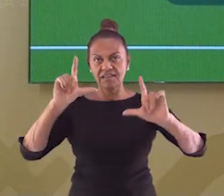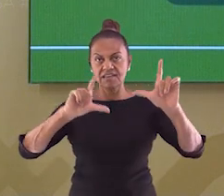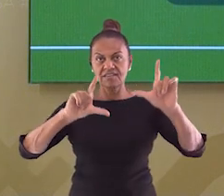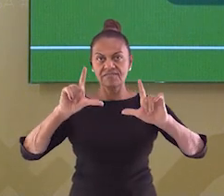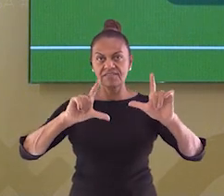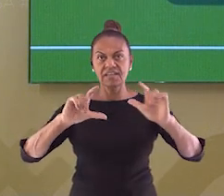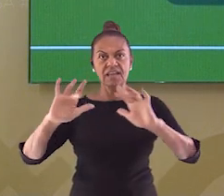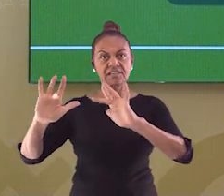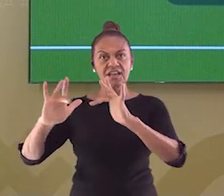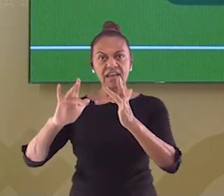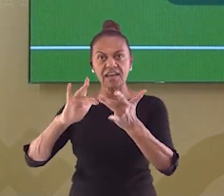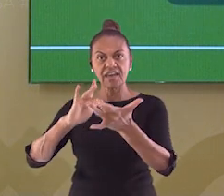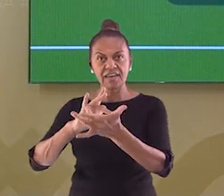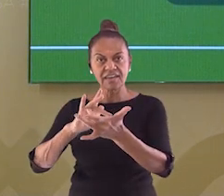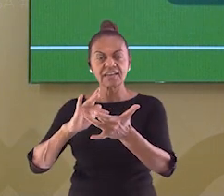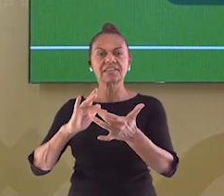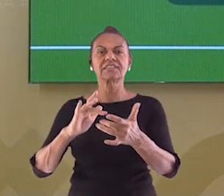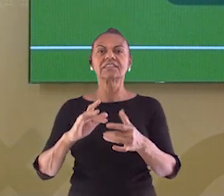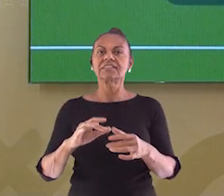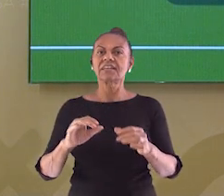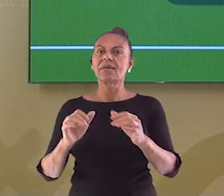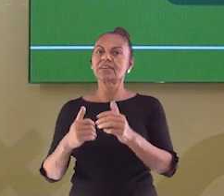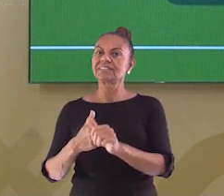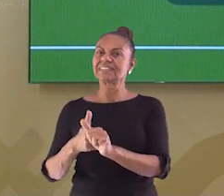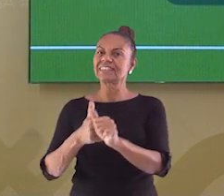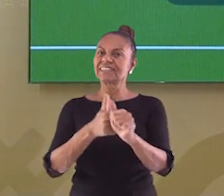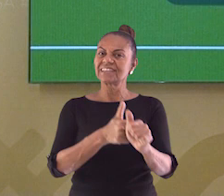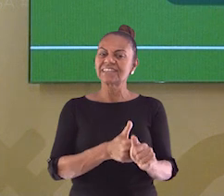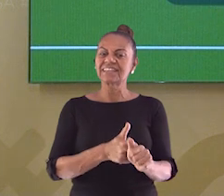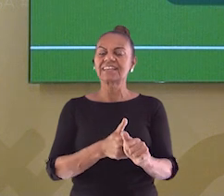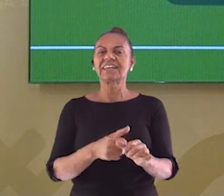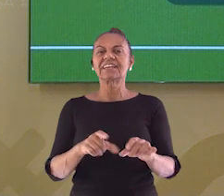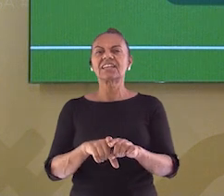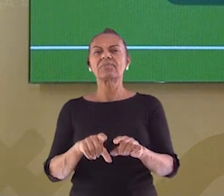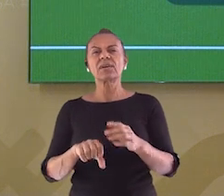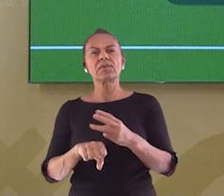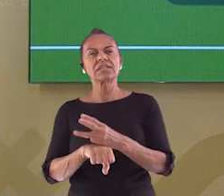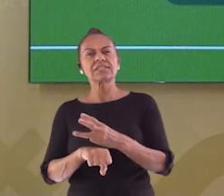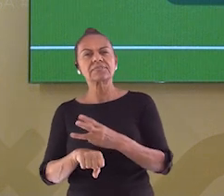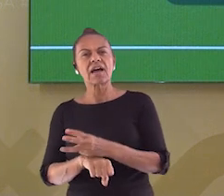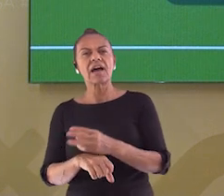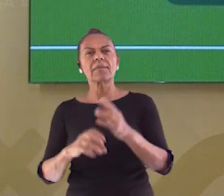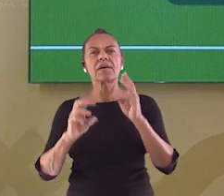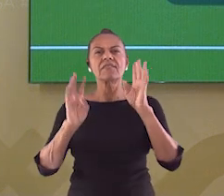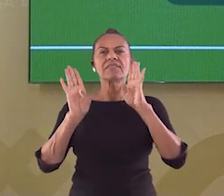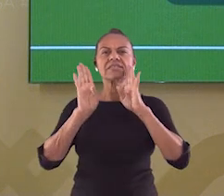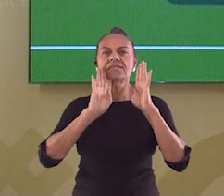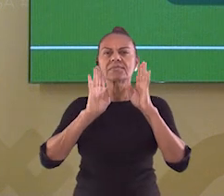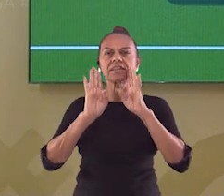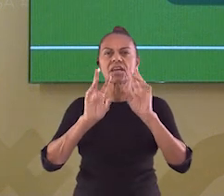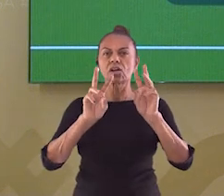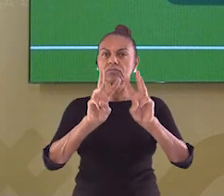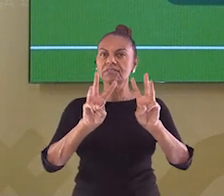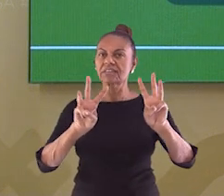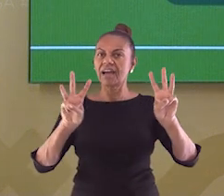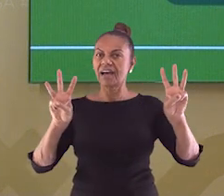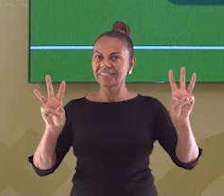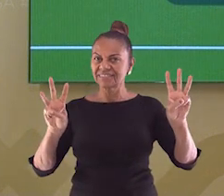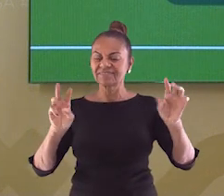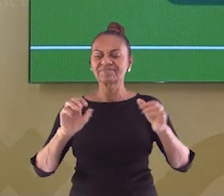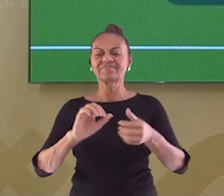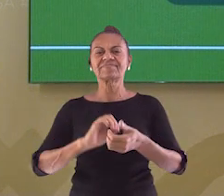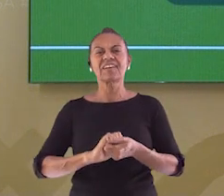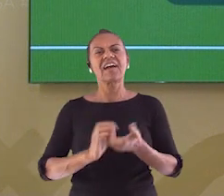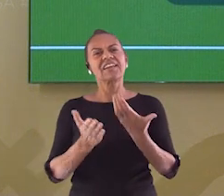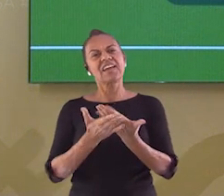na TV, nas redes sociais? Sigam o nosso Instagram, envie dúvidas e atividades para o nosso WhatsApp. Acompanhe também o nosso